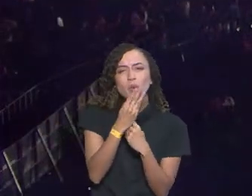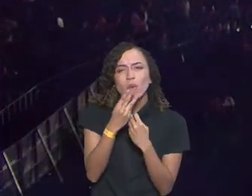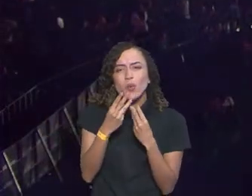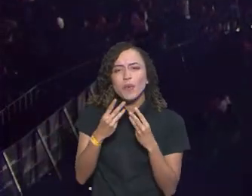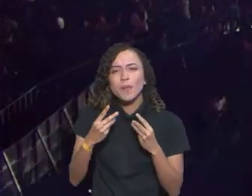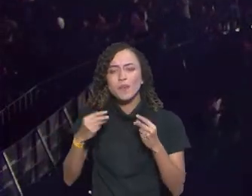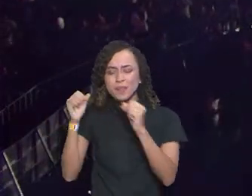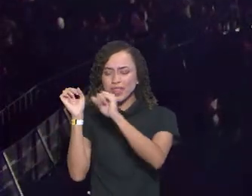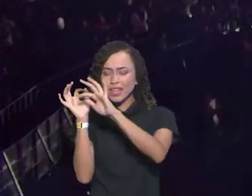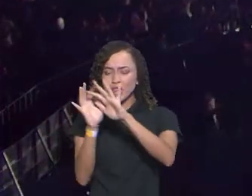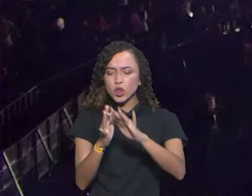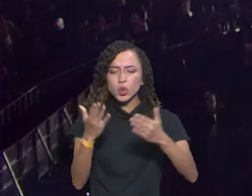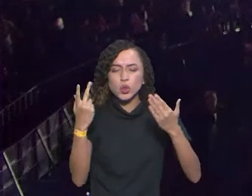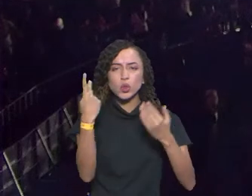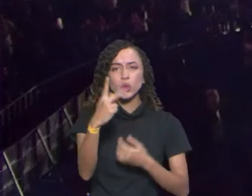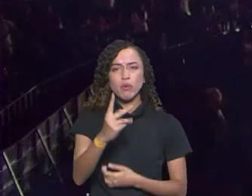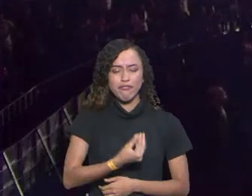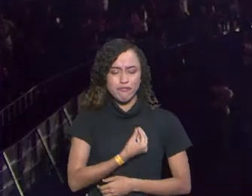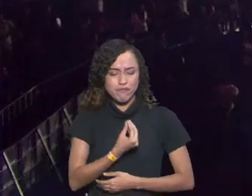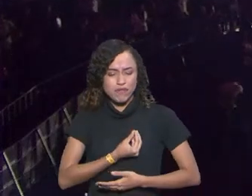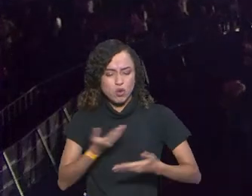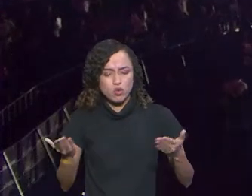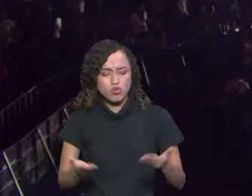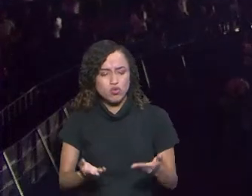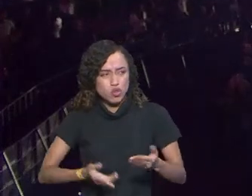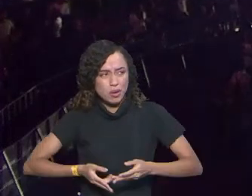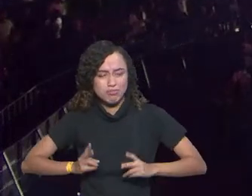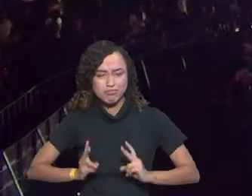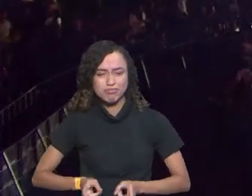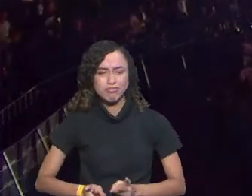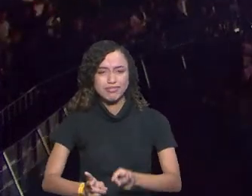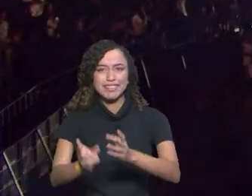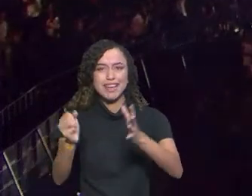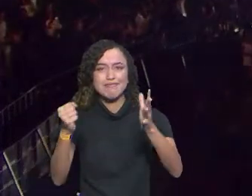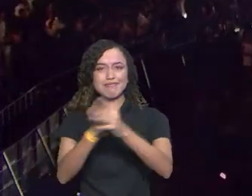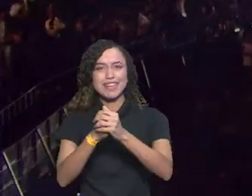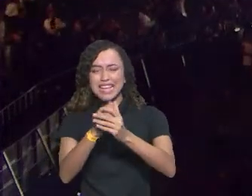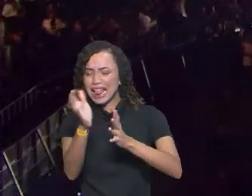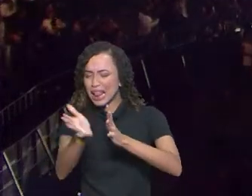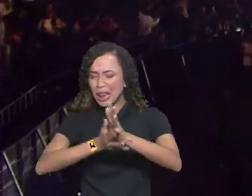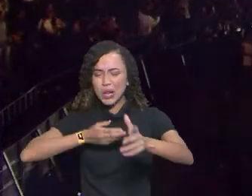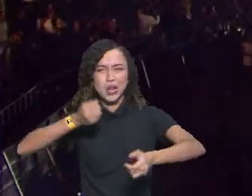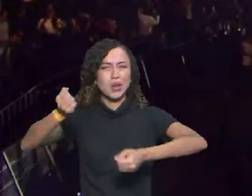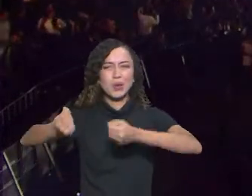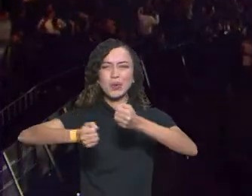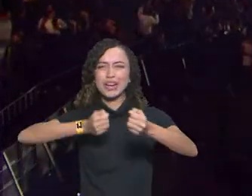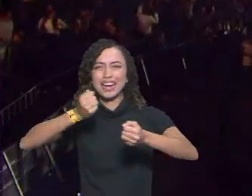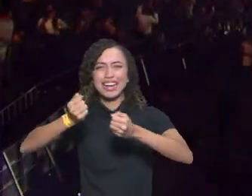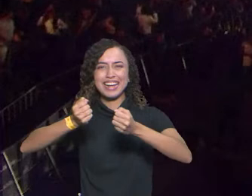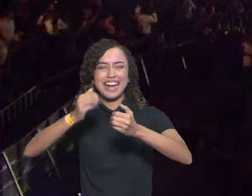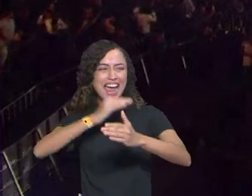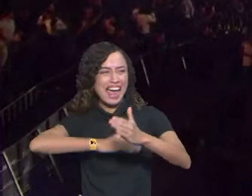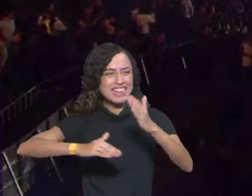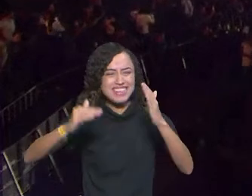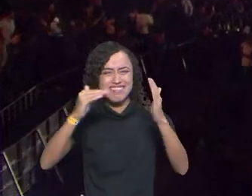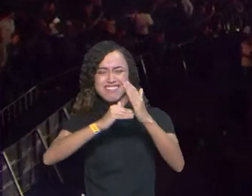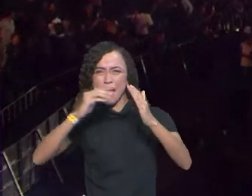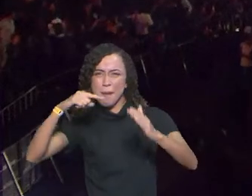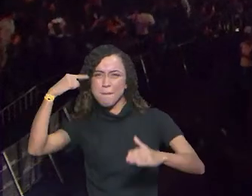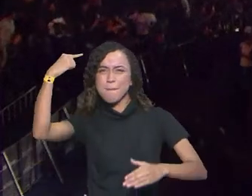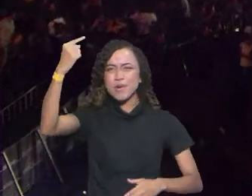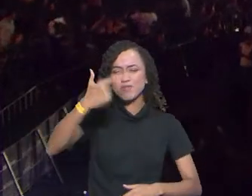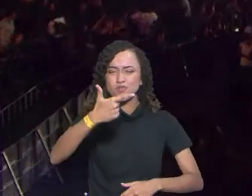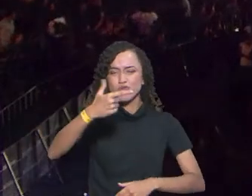sejam sobre a tua vida hoje para todo sempre amém aleluia até a edição